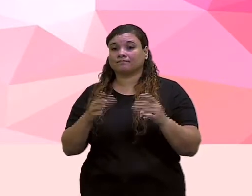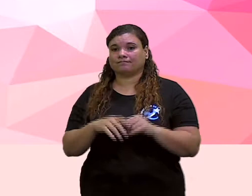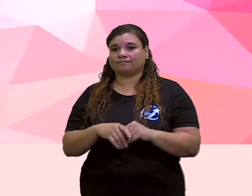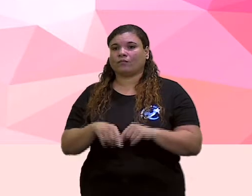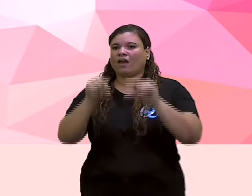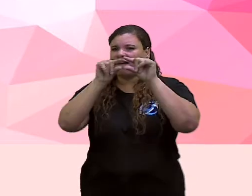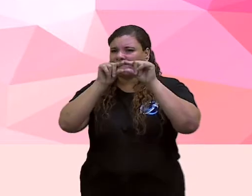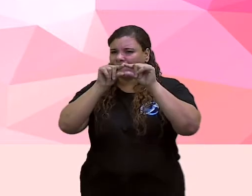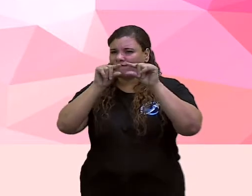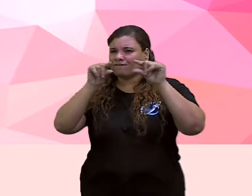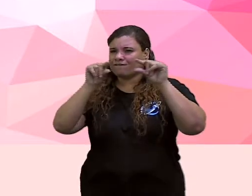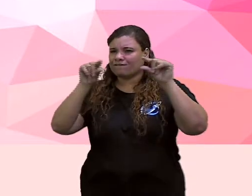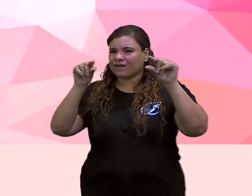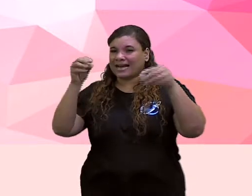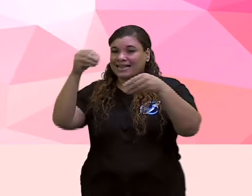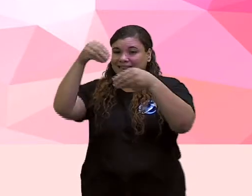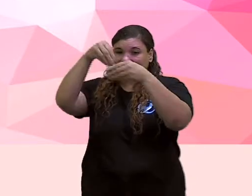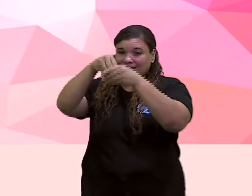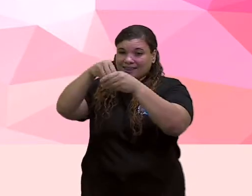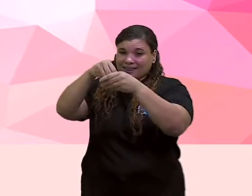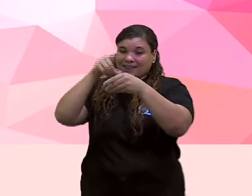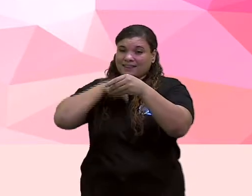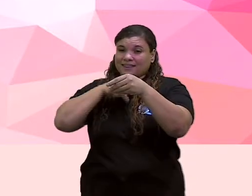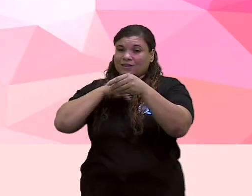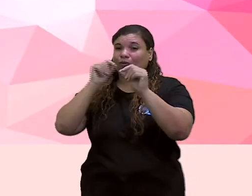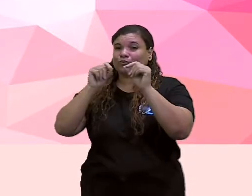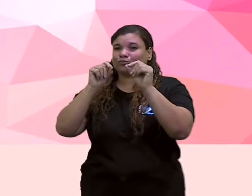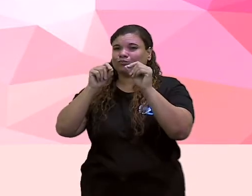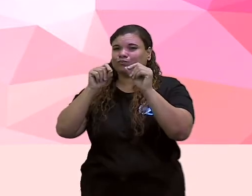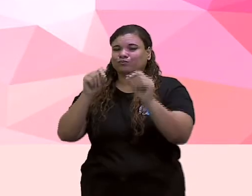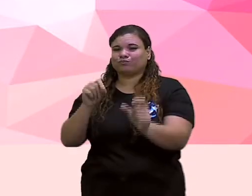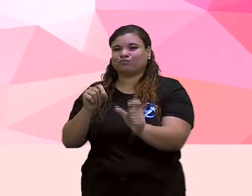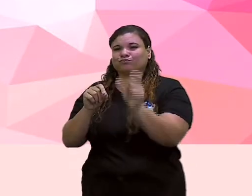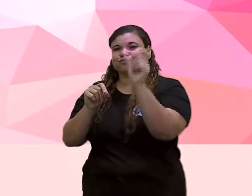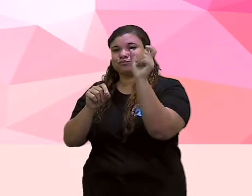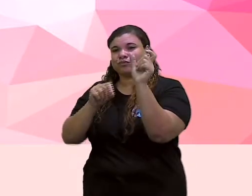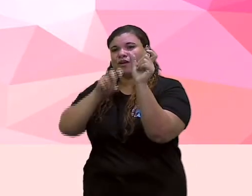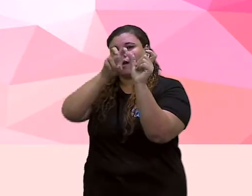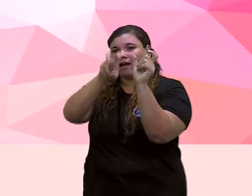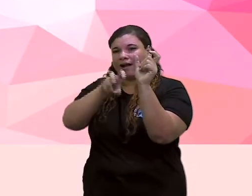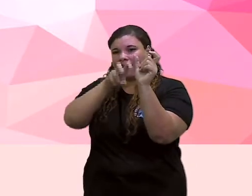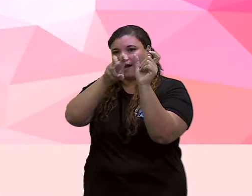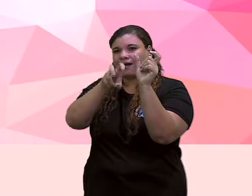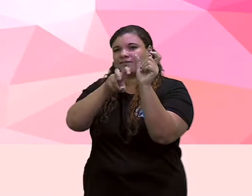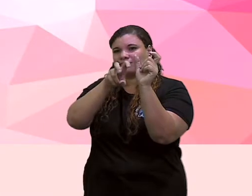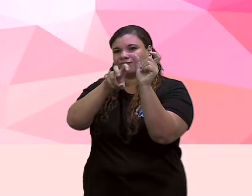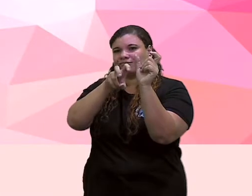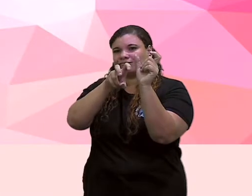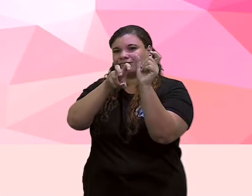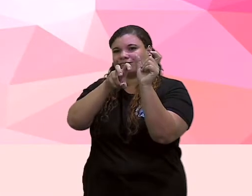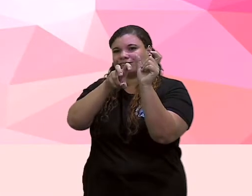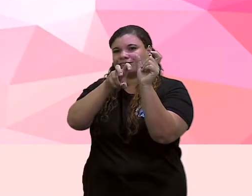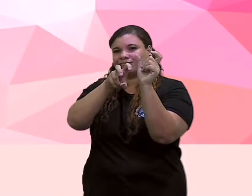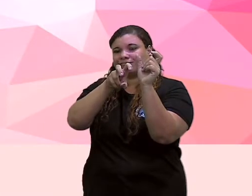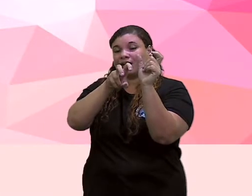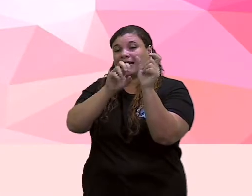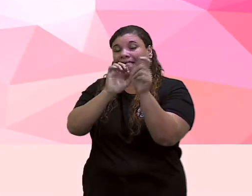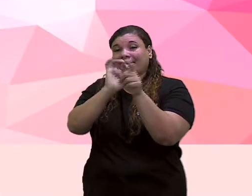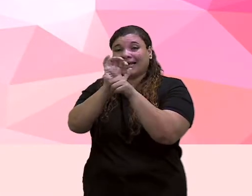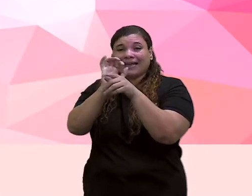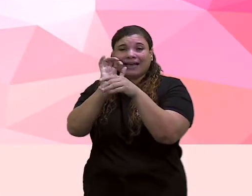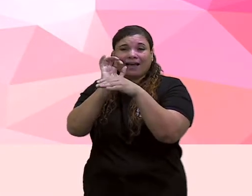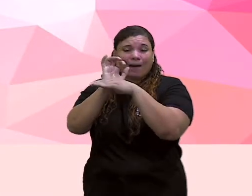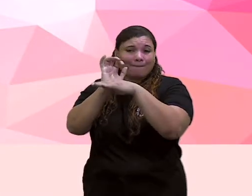lado, isso, que está junto. E quando eu falo adverbial, é a função do quê? De um advérbio, isso que indica